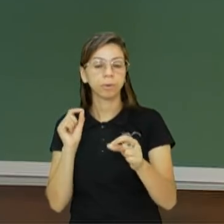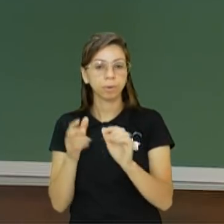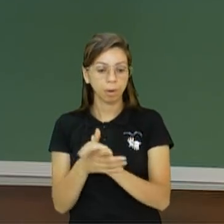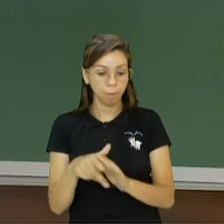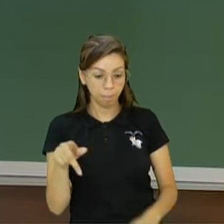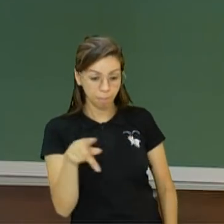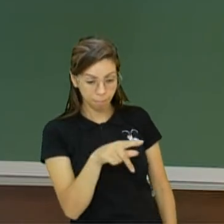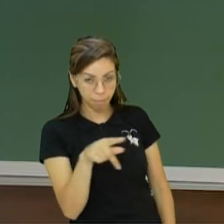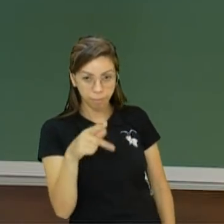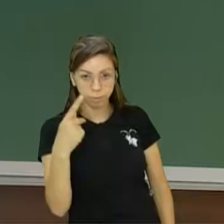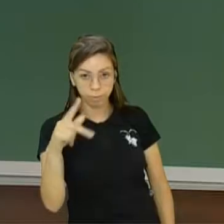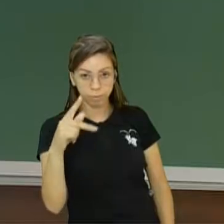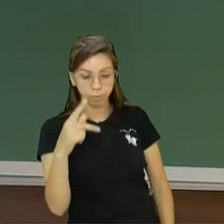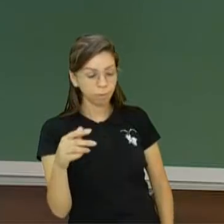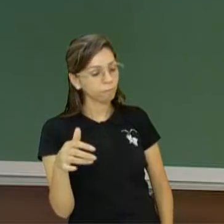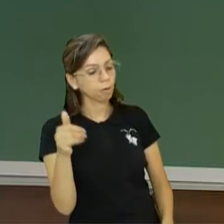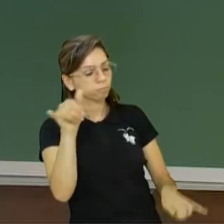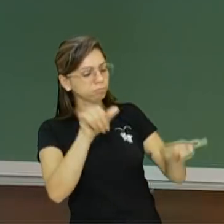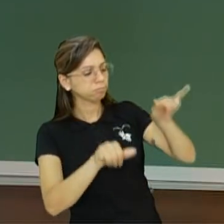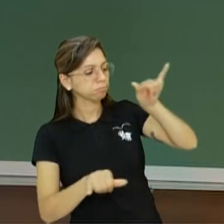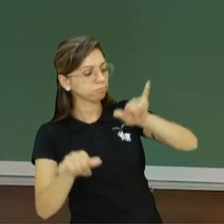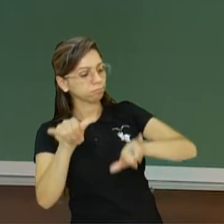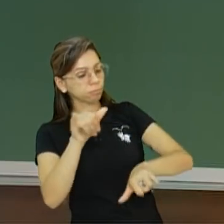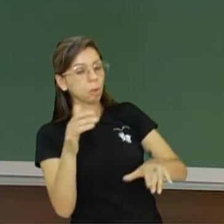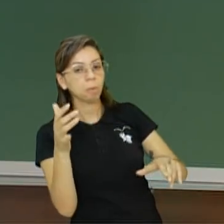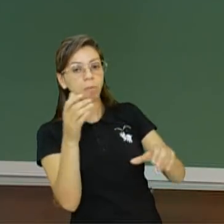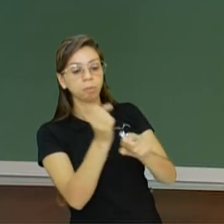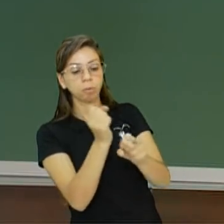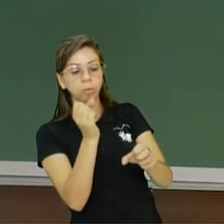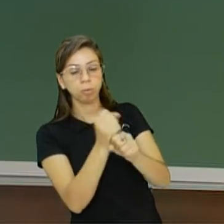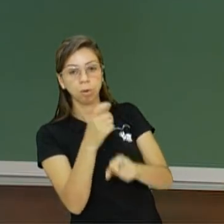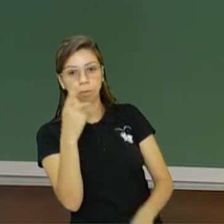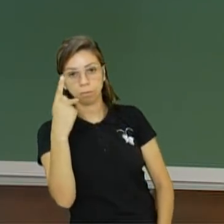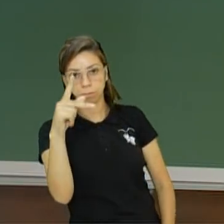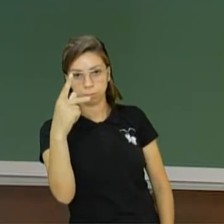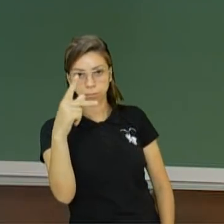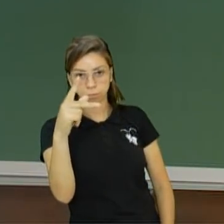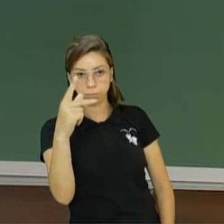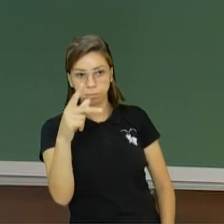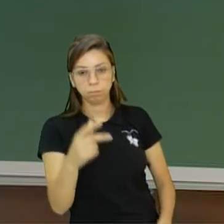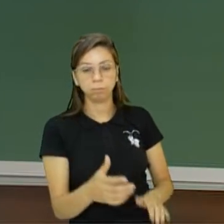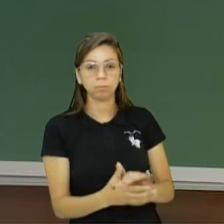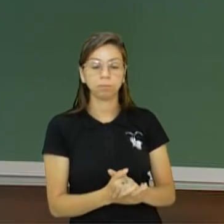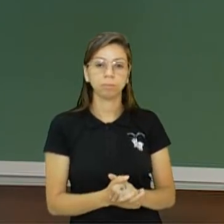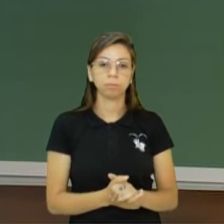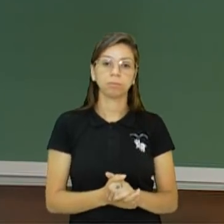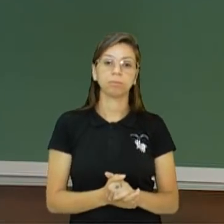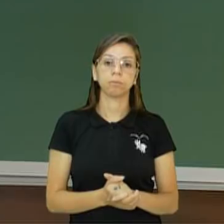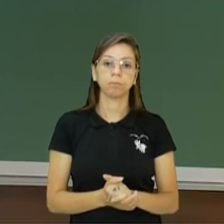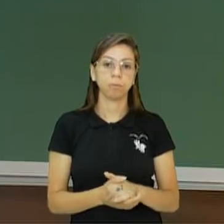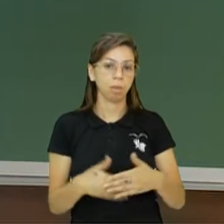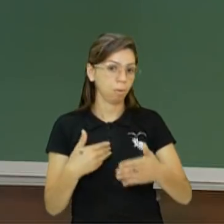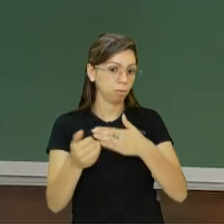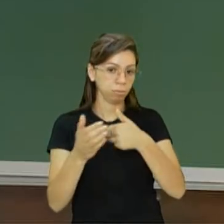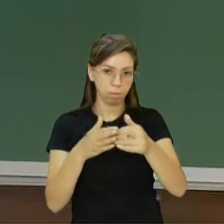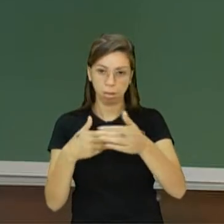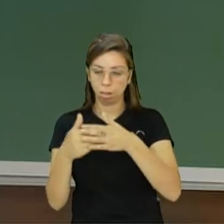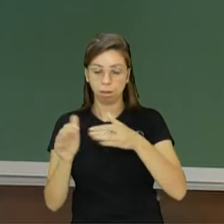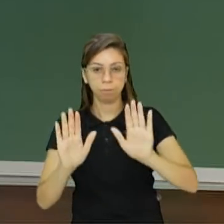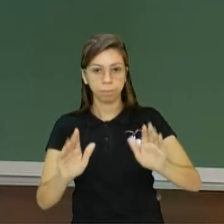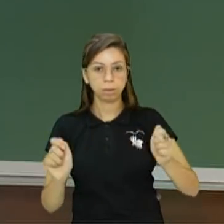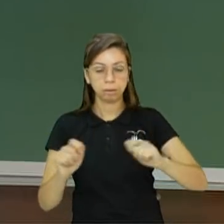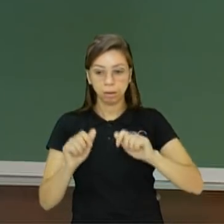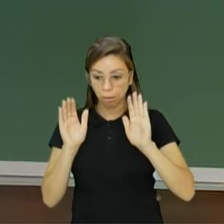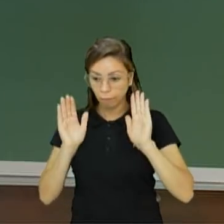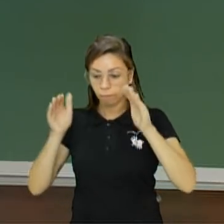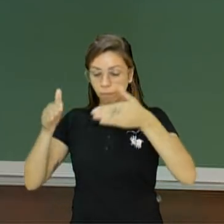professor de vocês, ele vai analisar e vai atribuir um valor para esse desafio, hein? Não façam de qualquer jeito. É hora